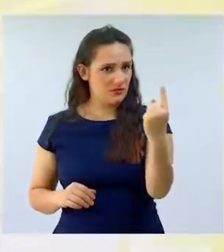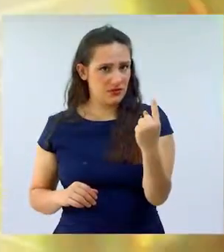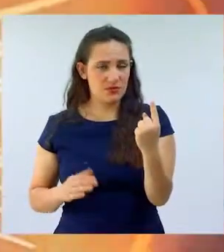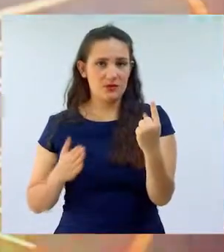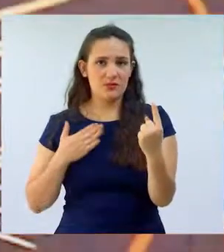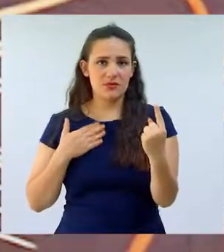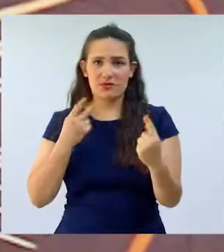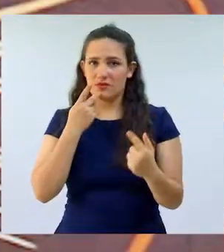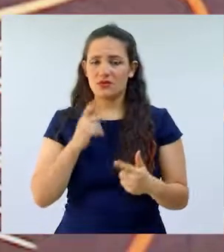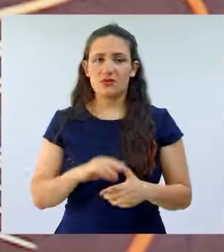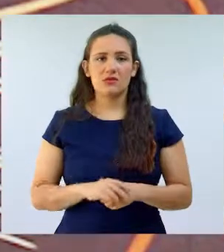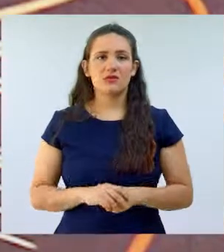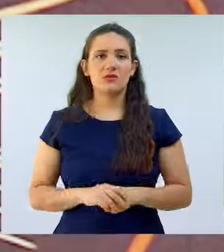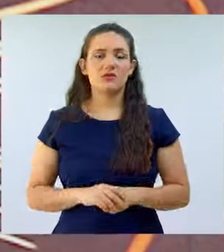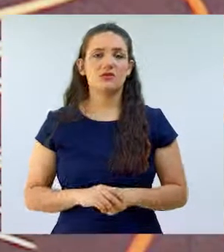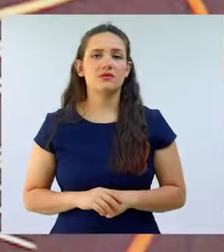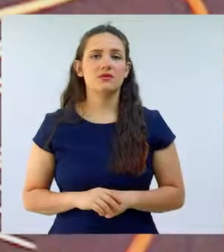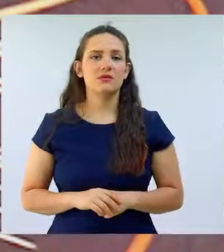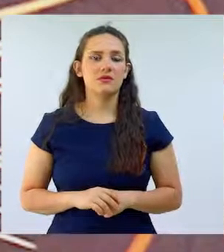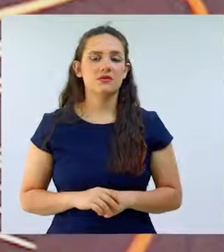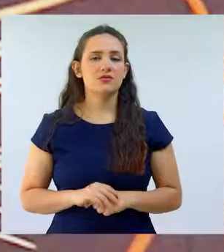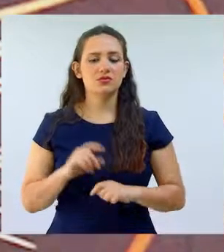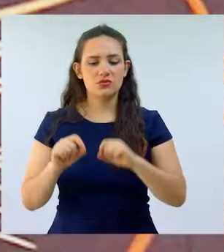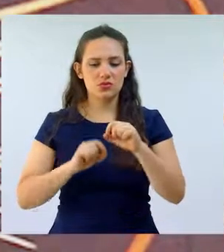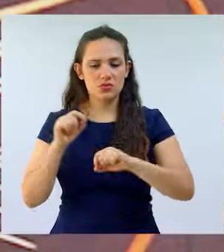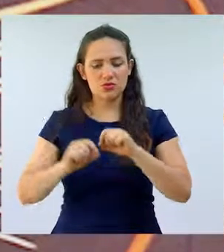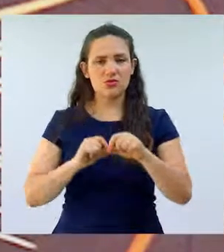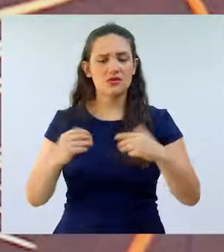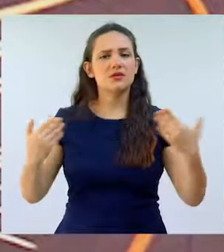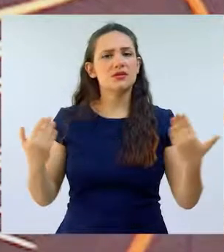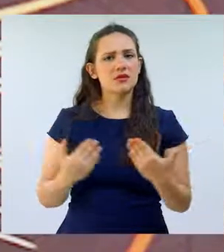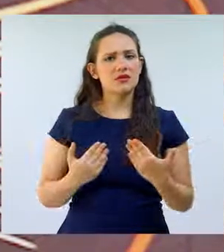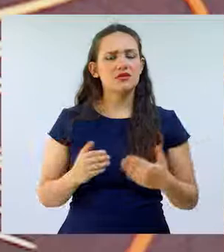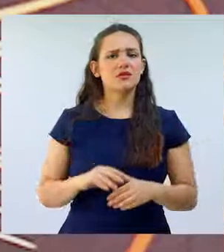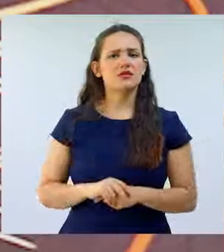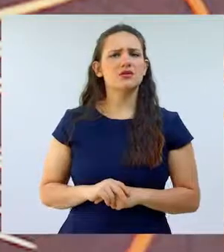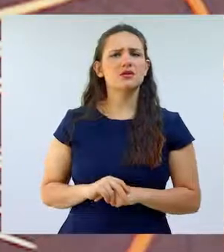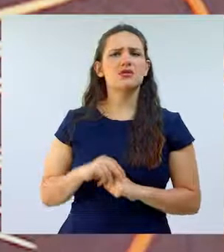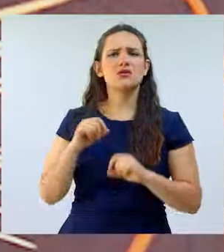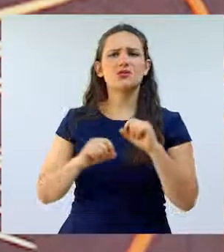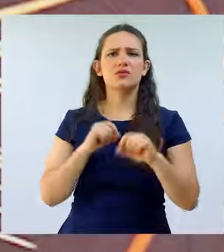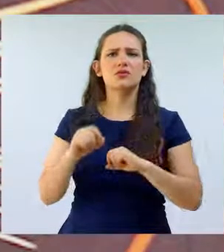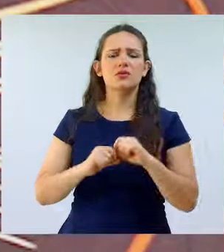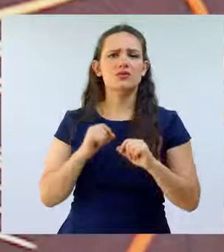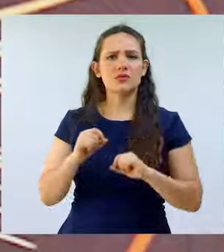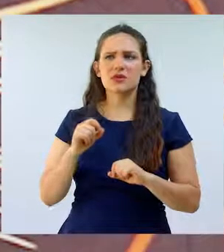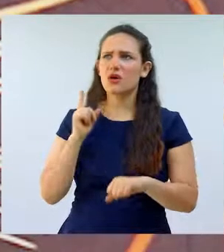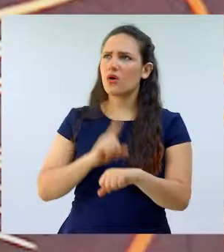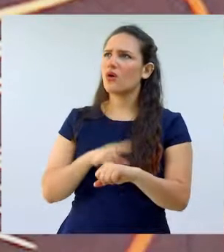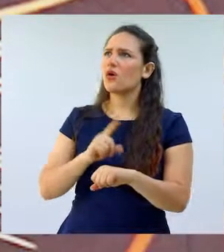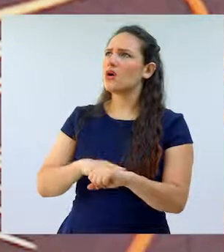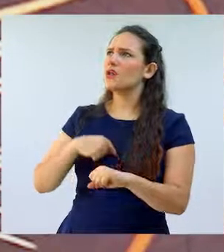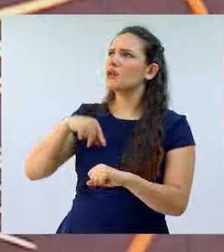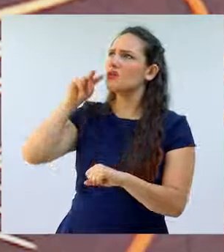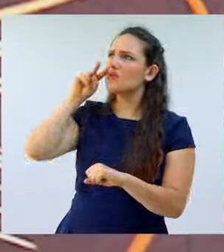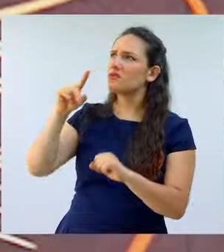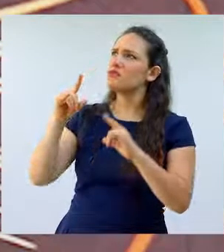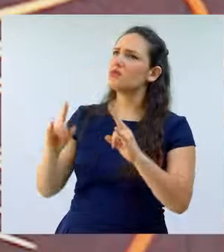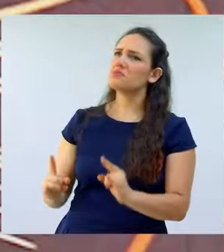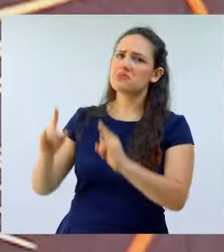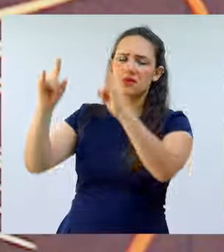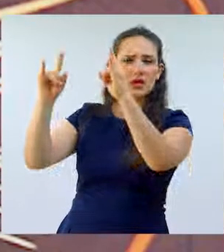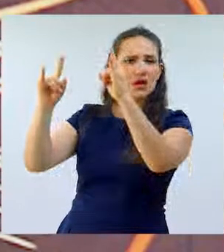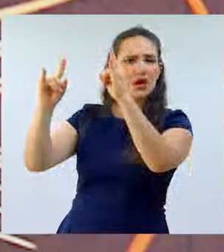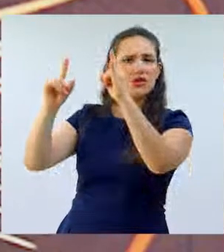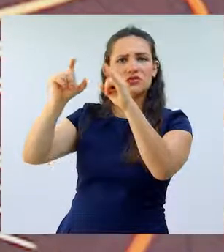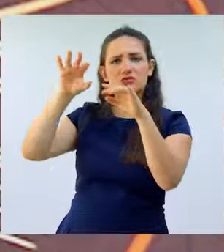olhos daquela onça, eu falei para ele, para que eu quero ver se tem um apartamento para comprar, porque eles acham que eles estavam meio assim, querendo saber onde que eles iam morar. E ela comprou um apartamento